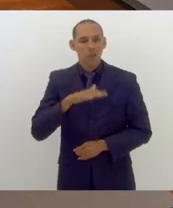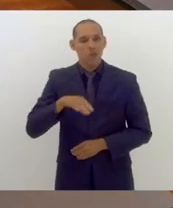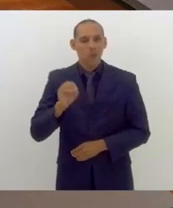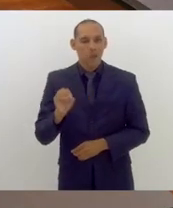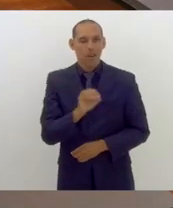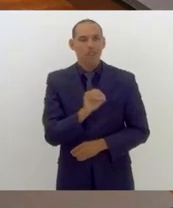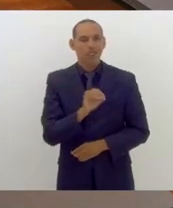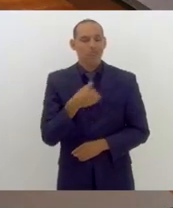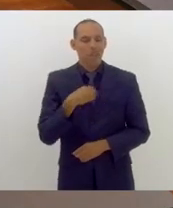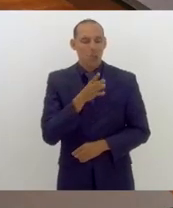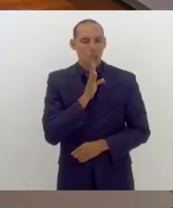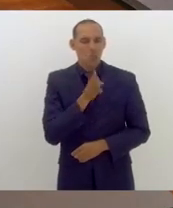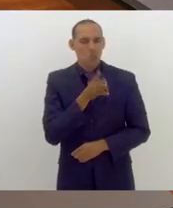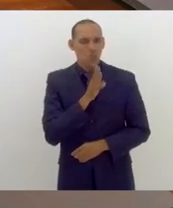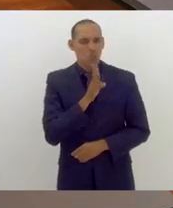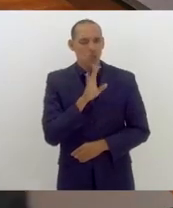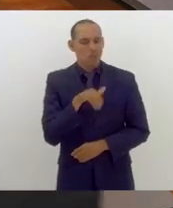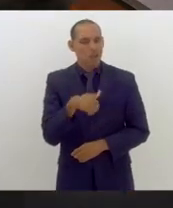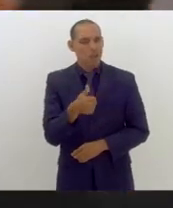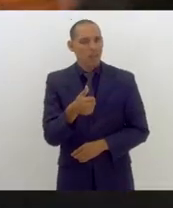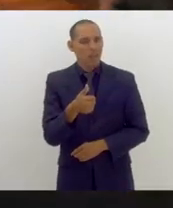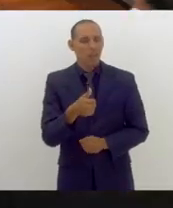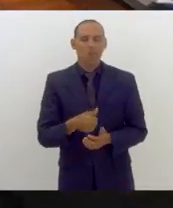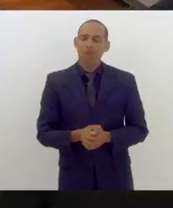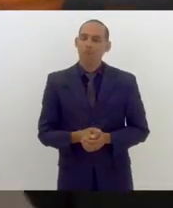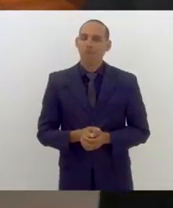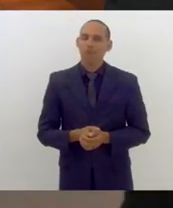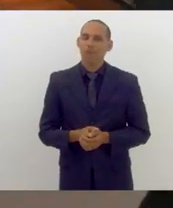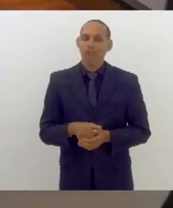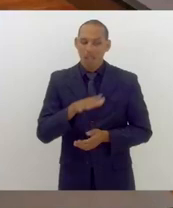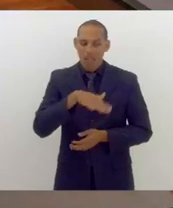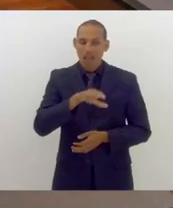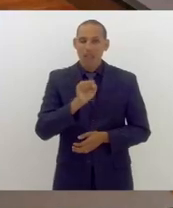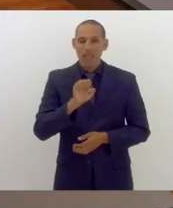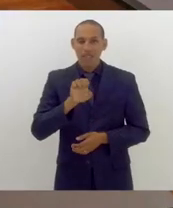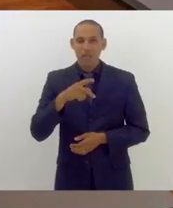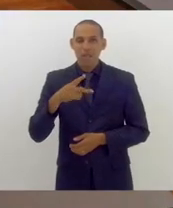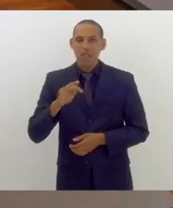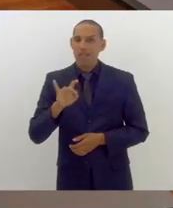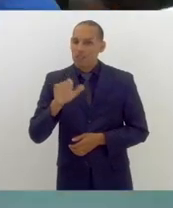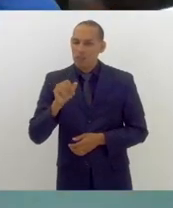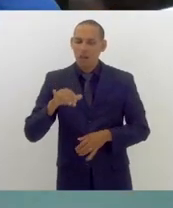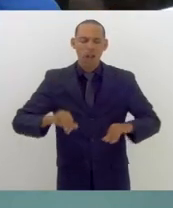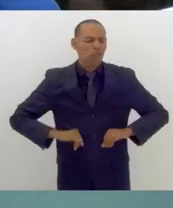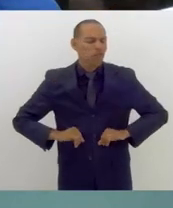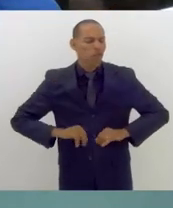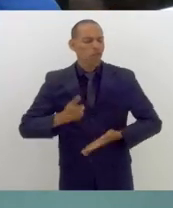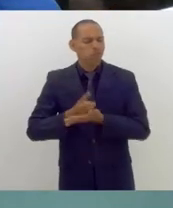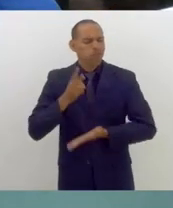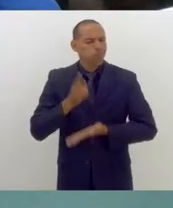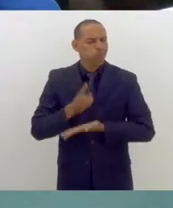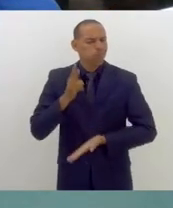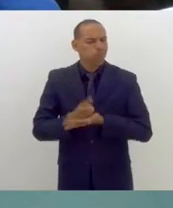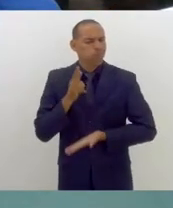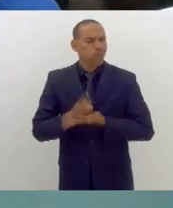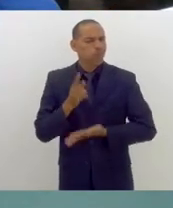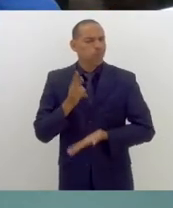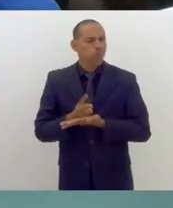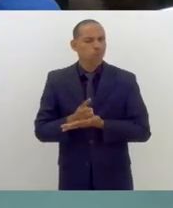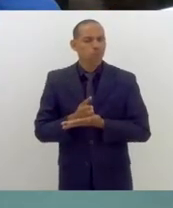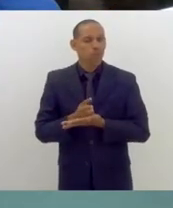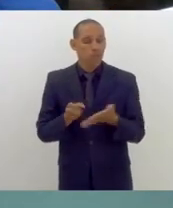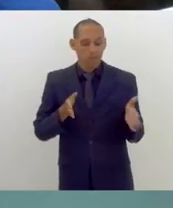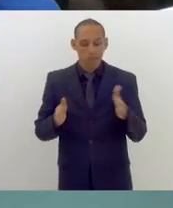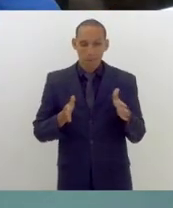então conheça aquele ali é muito bem a área de Sepetiba vai servir sempre foi sacrificada em